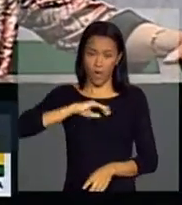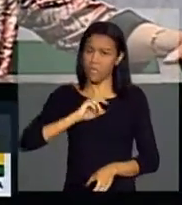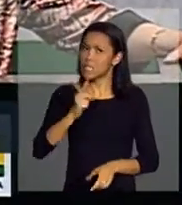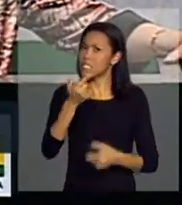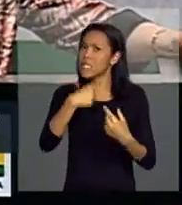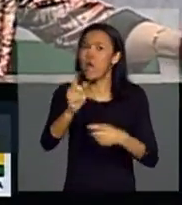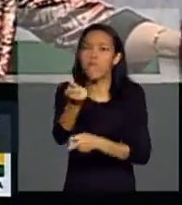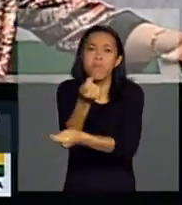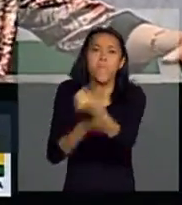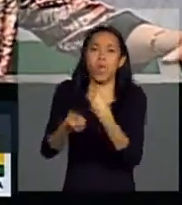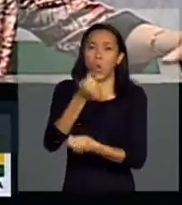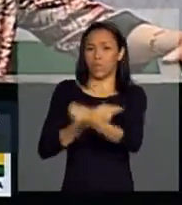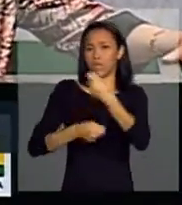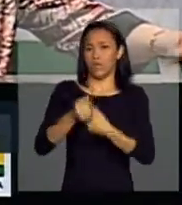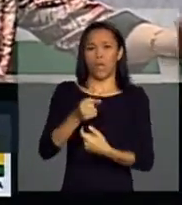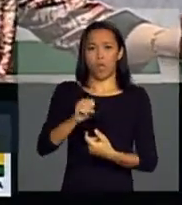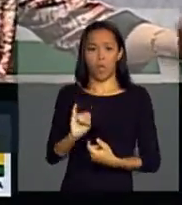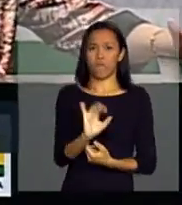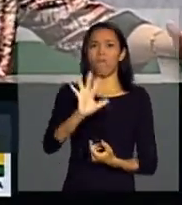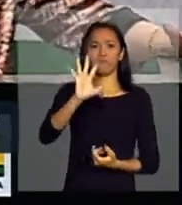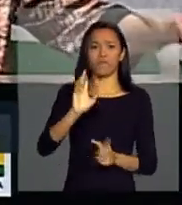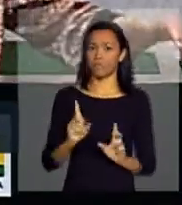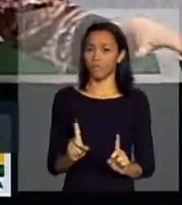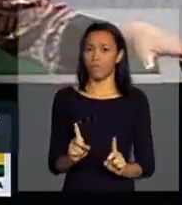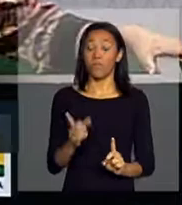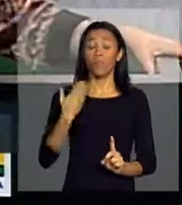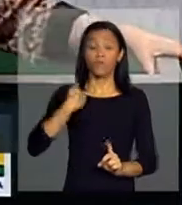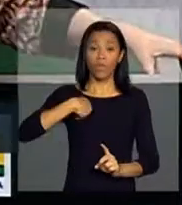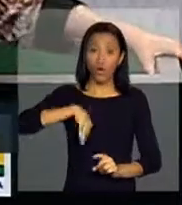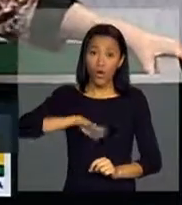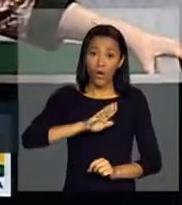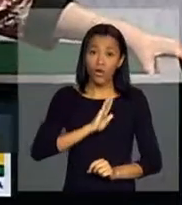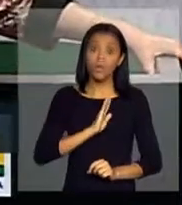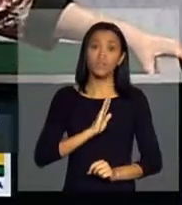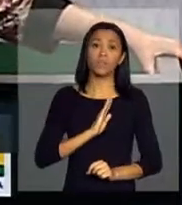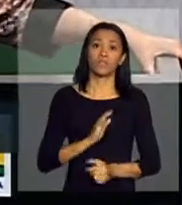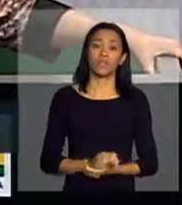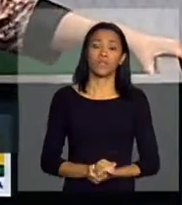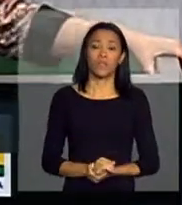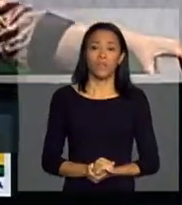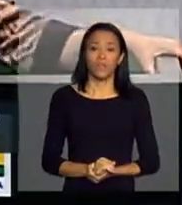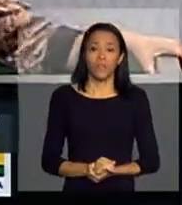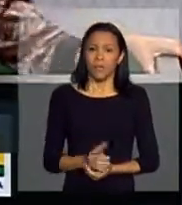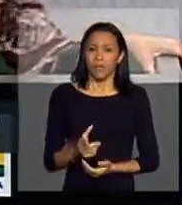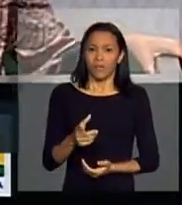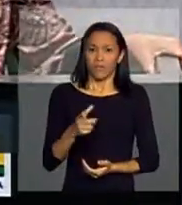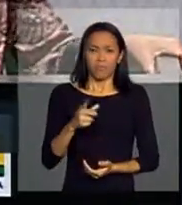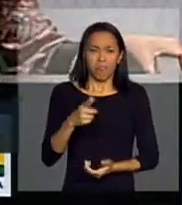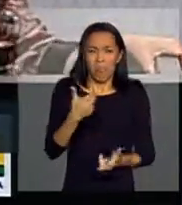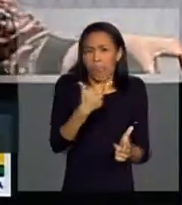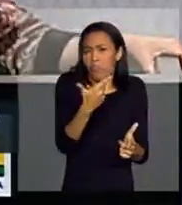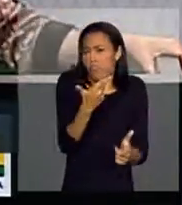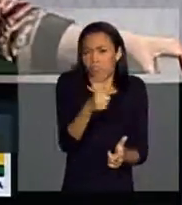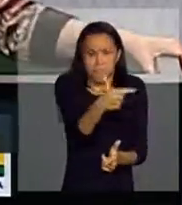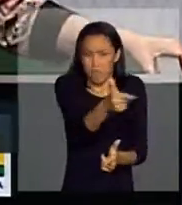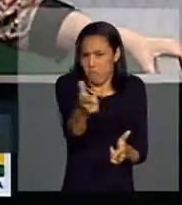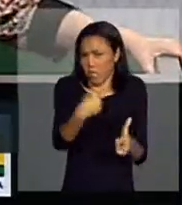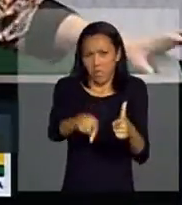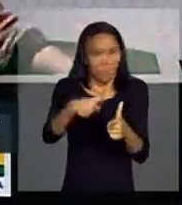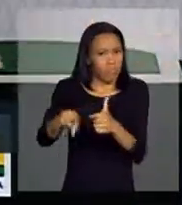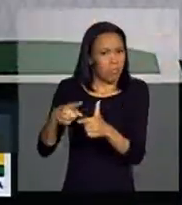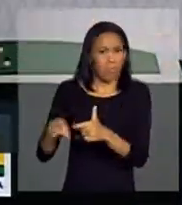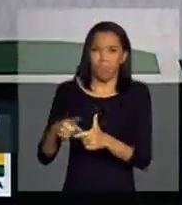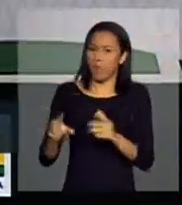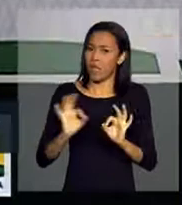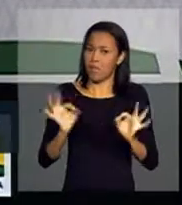com a inflação nós não teremos a menor o menor problema em